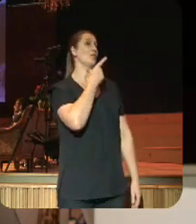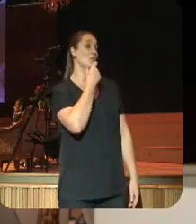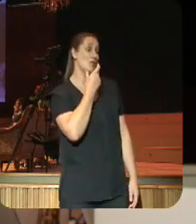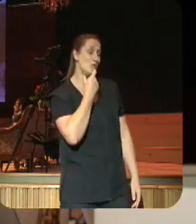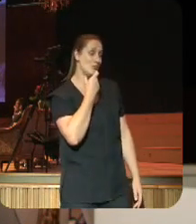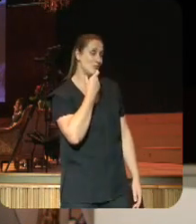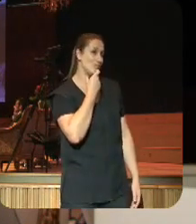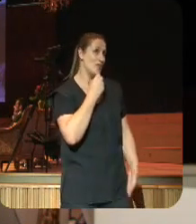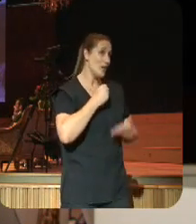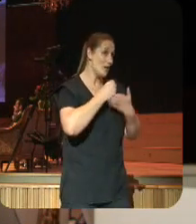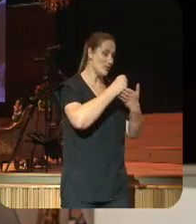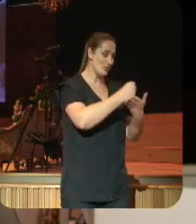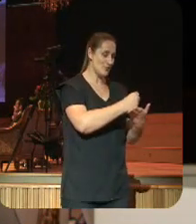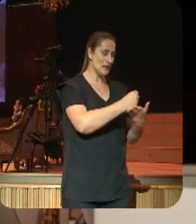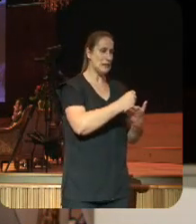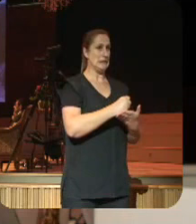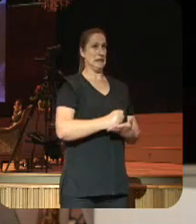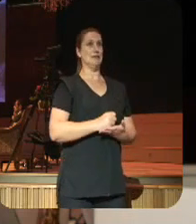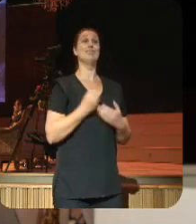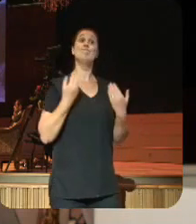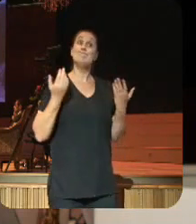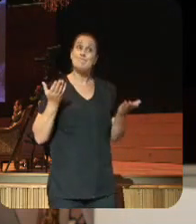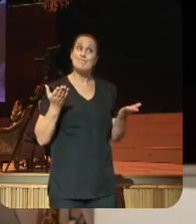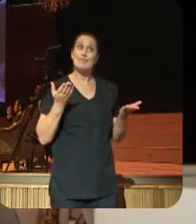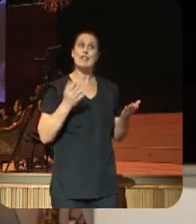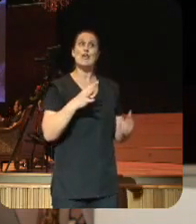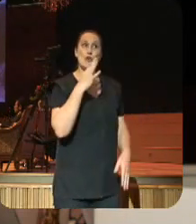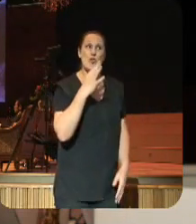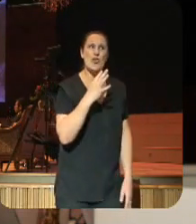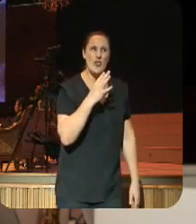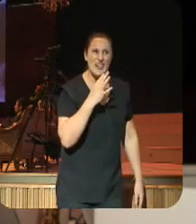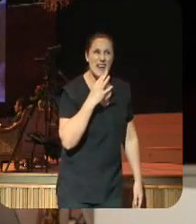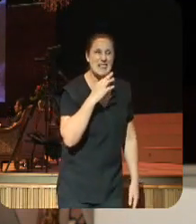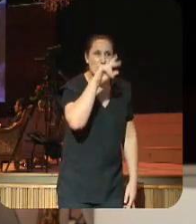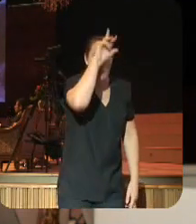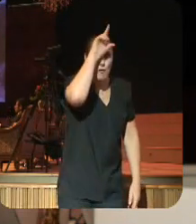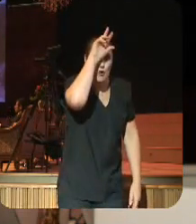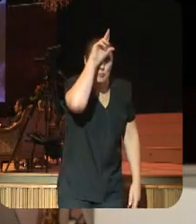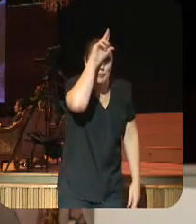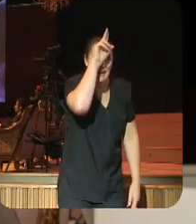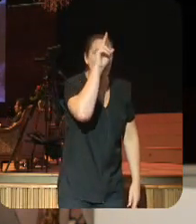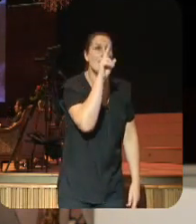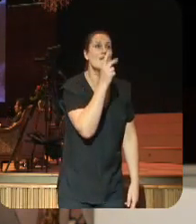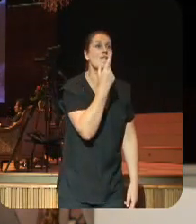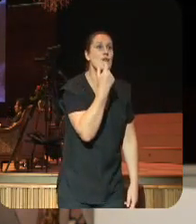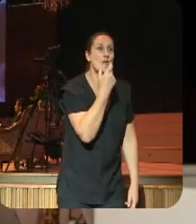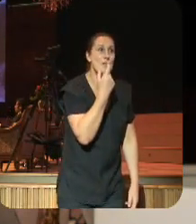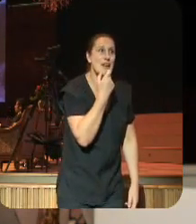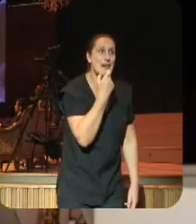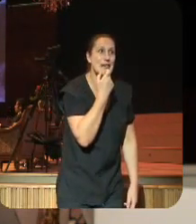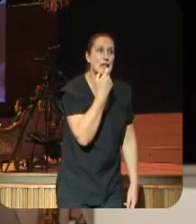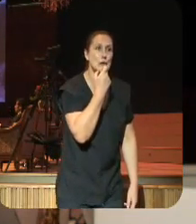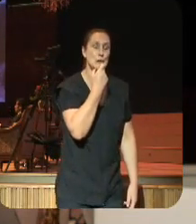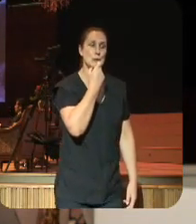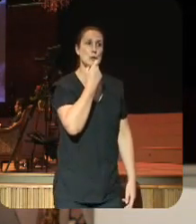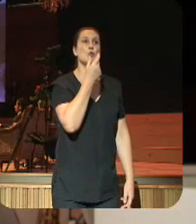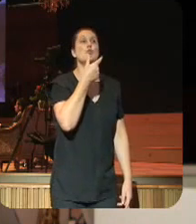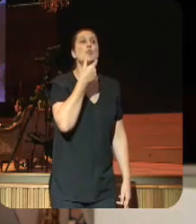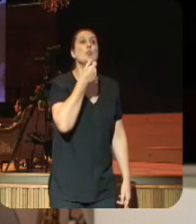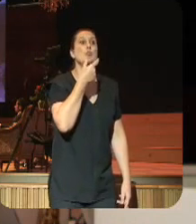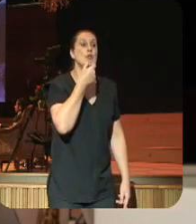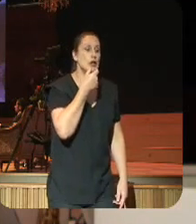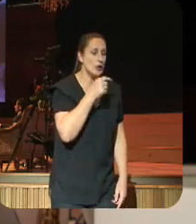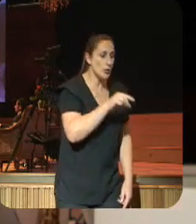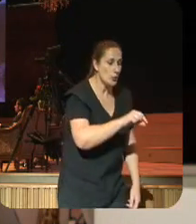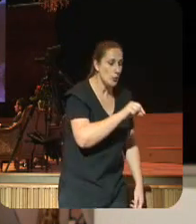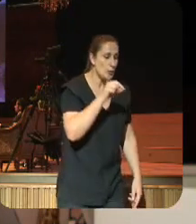para ajudar. Bom, quem conhece aquela formiga vermelha já viu, quando ele foi mexer lá, levou